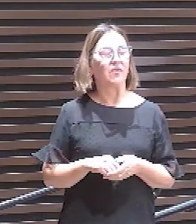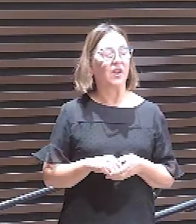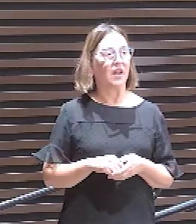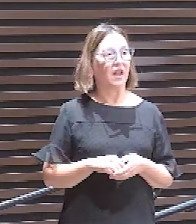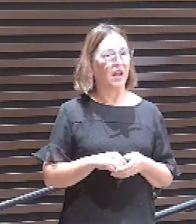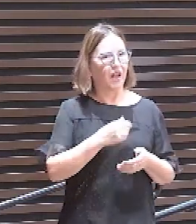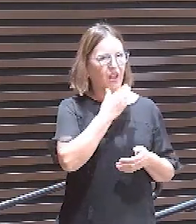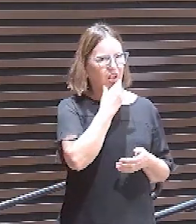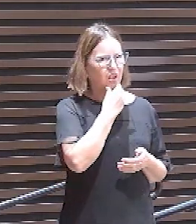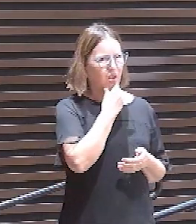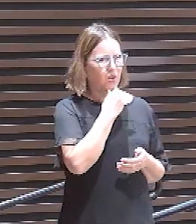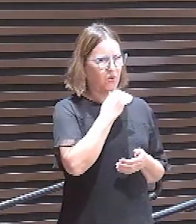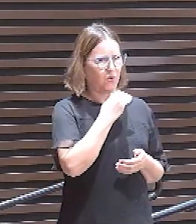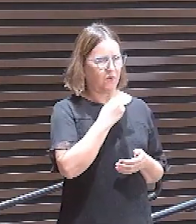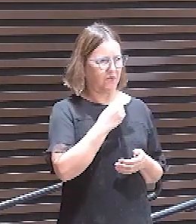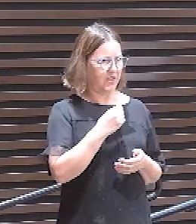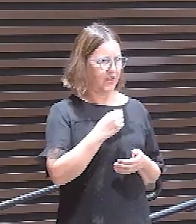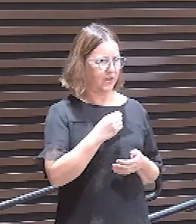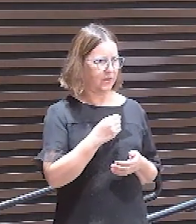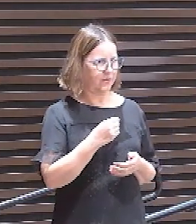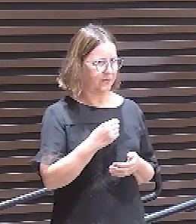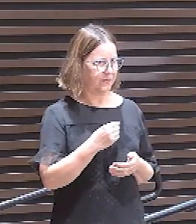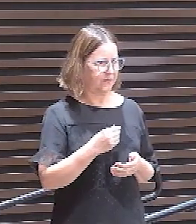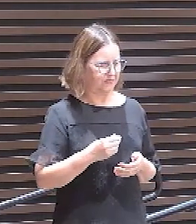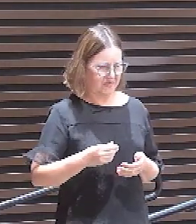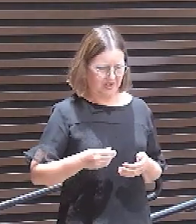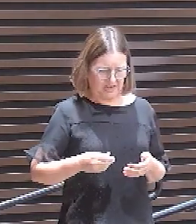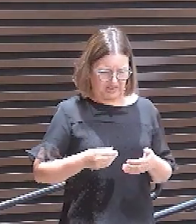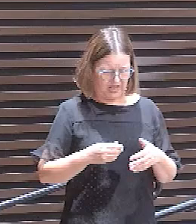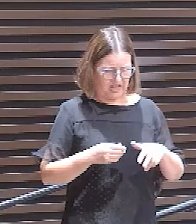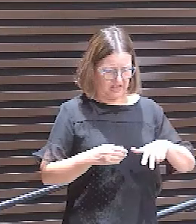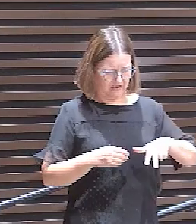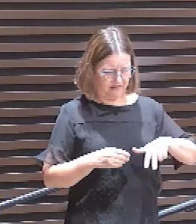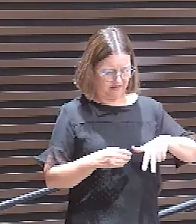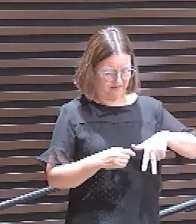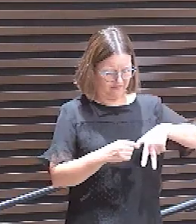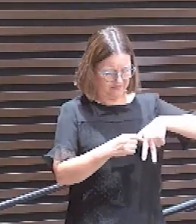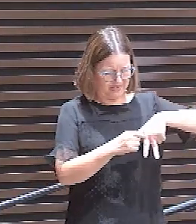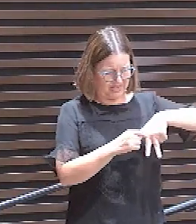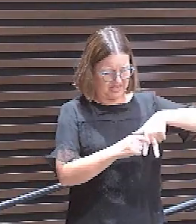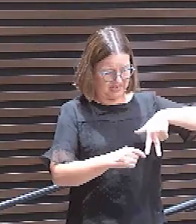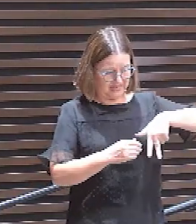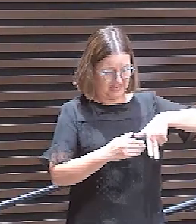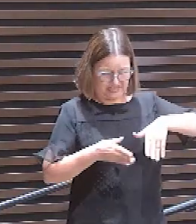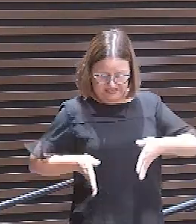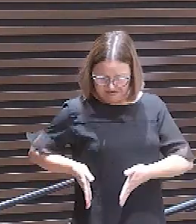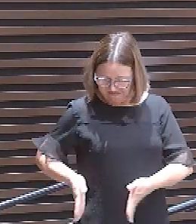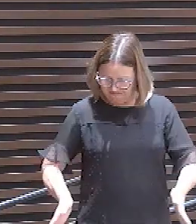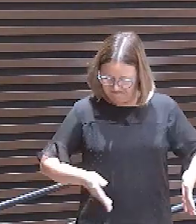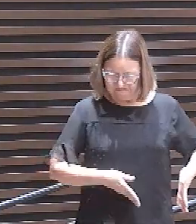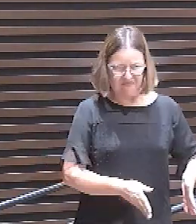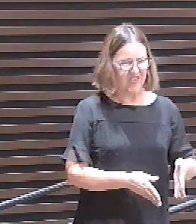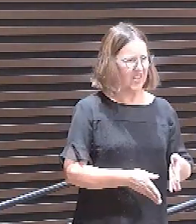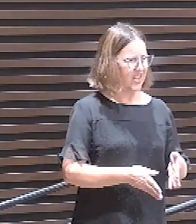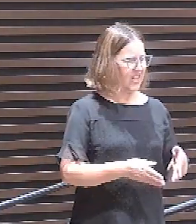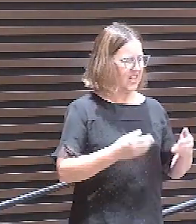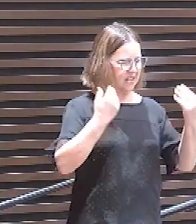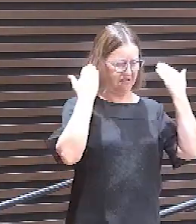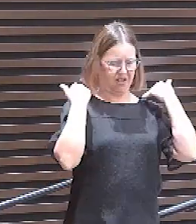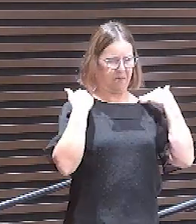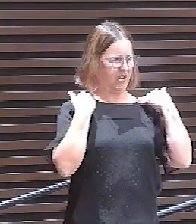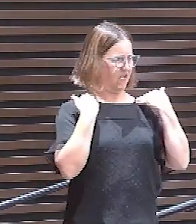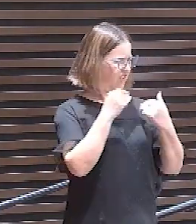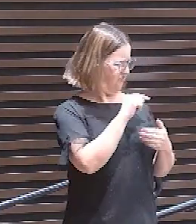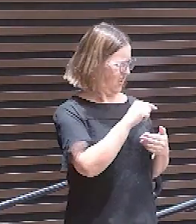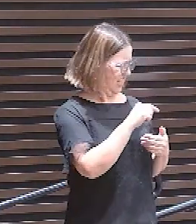aquelas calças pantalonas e o cabelo grande. Naquela época ele disse: você vai cortar o cabelo